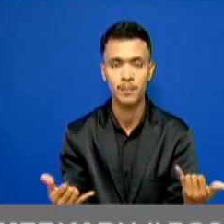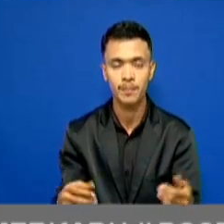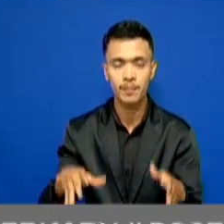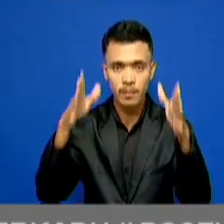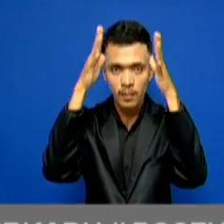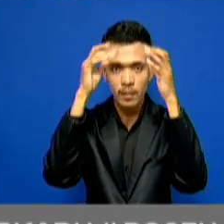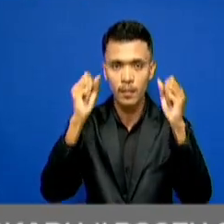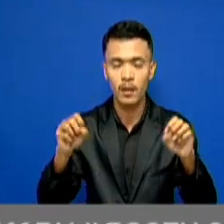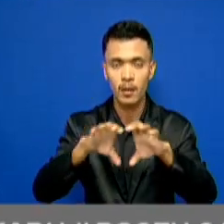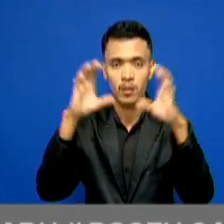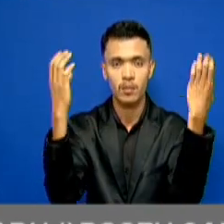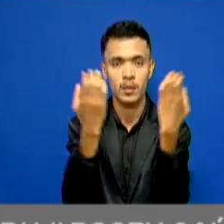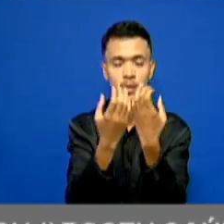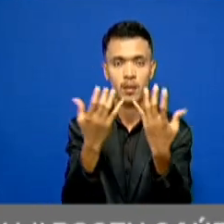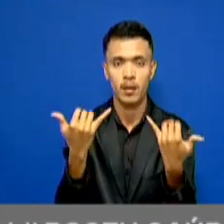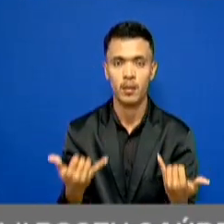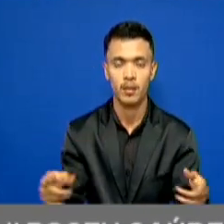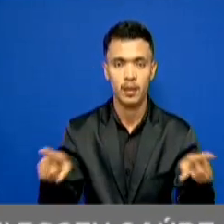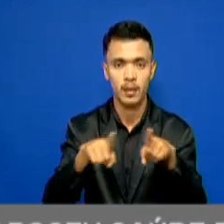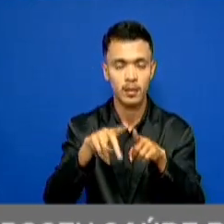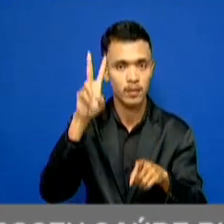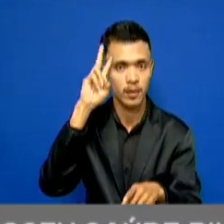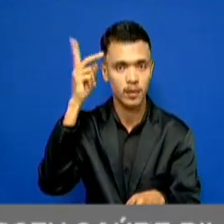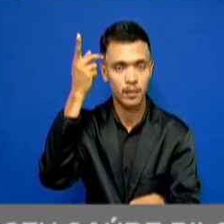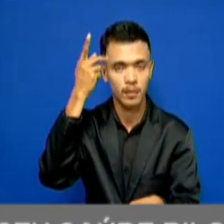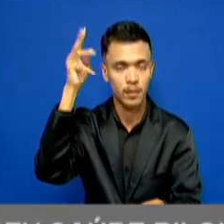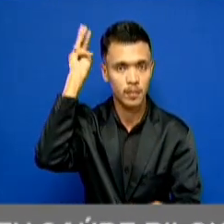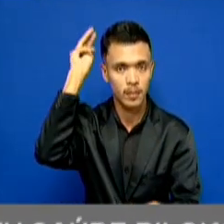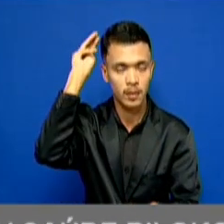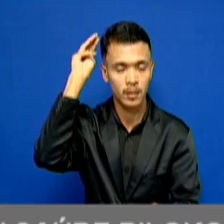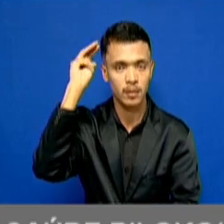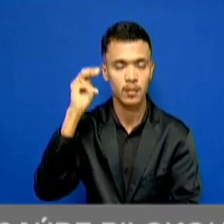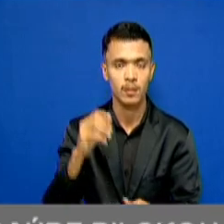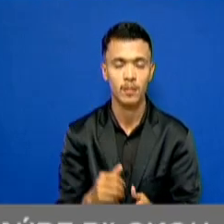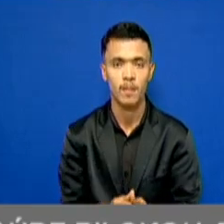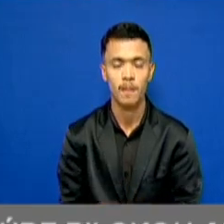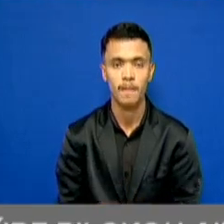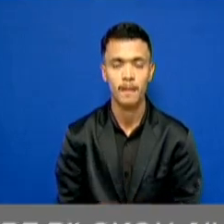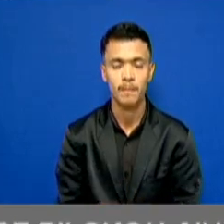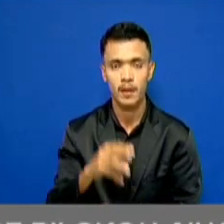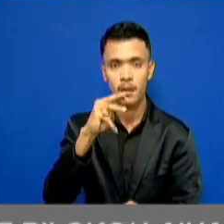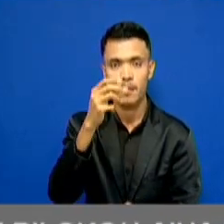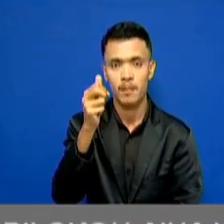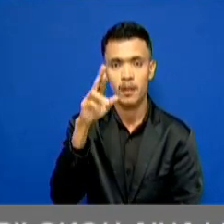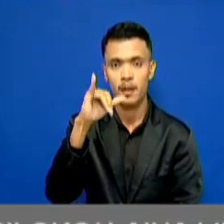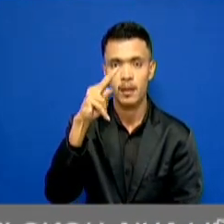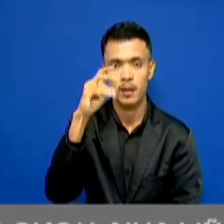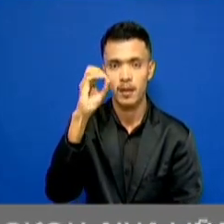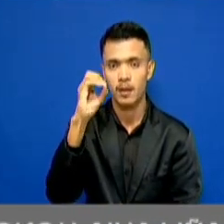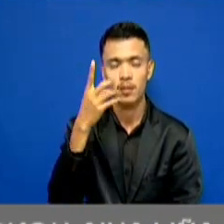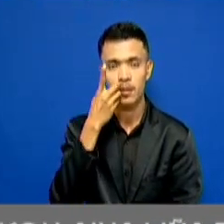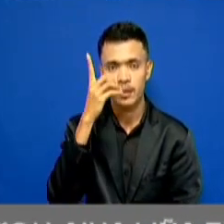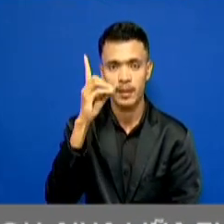Comissão Organizadora, atual Vice-Primeiro-Ministro, Ministro do Desenvolvimento Rural e Habitação Comunitário, Mariano Sanami Sabino,